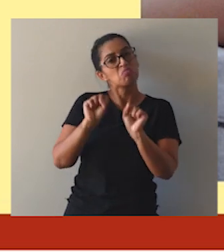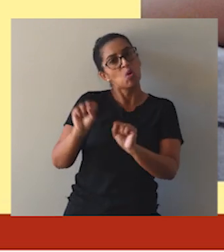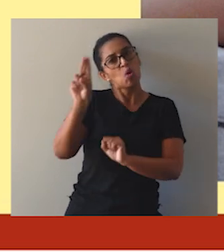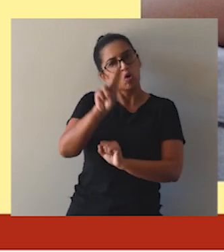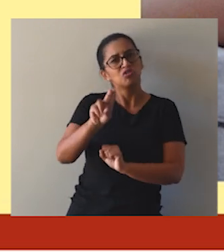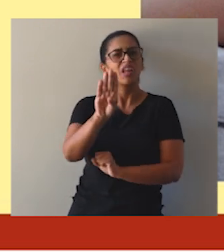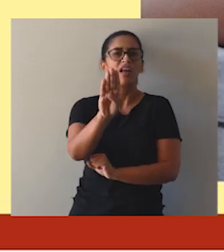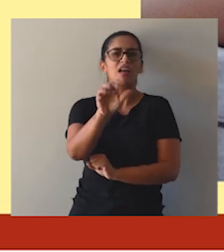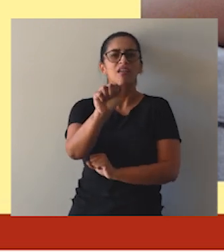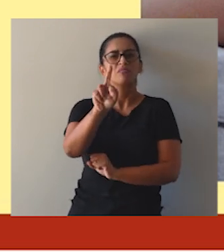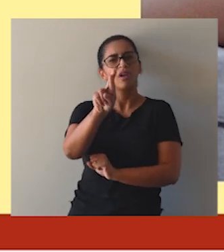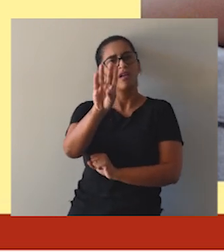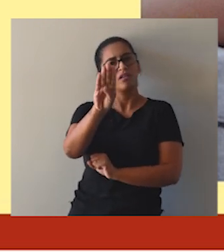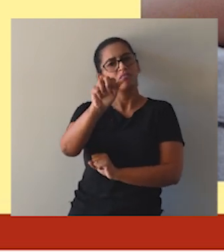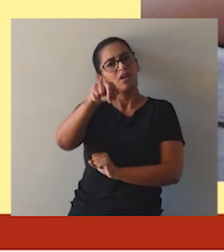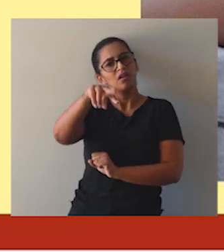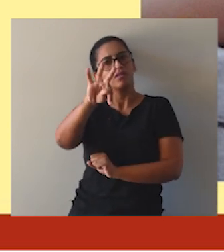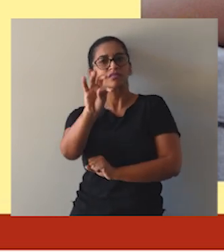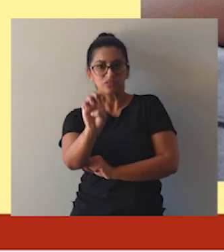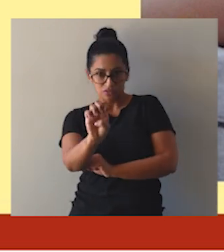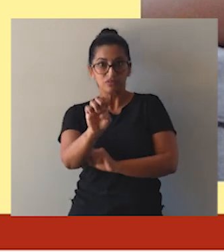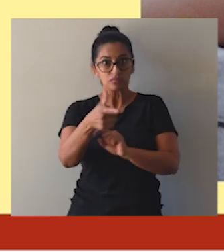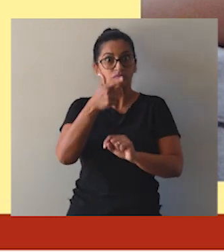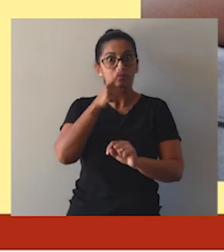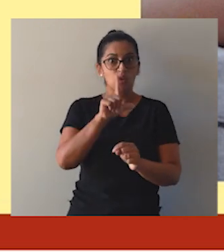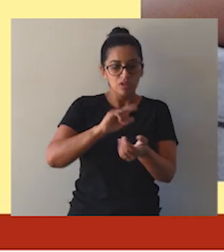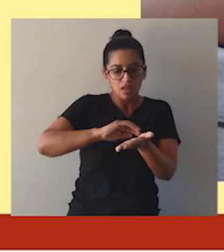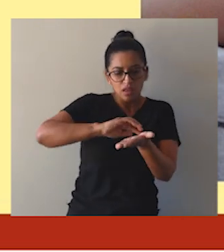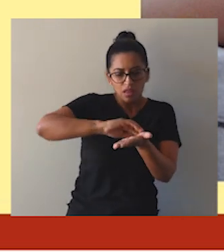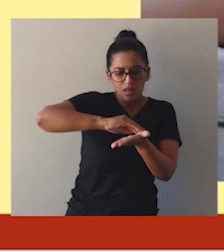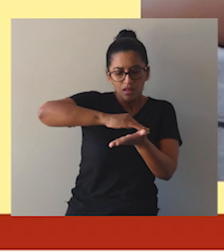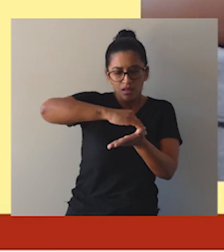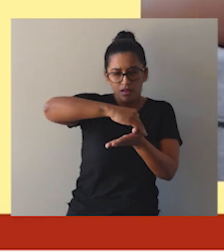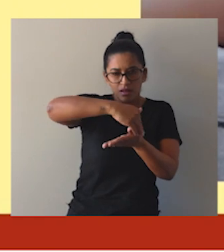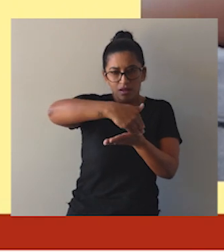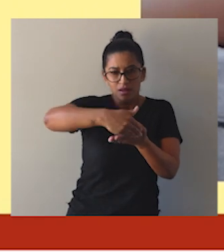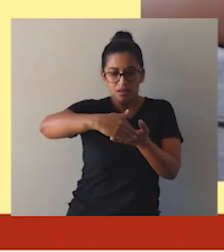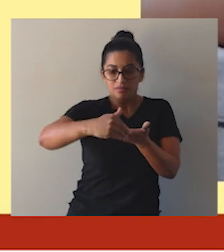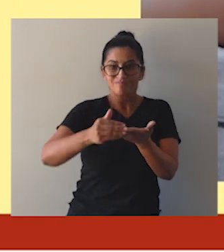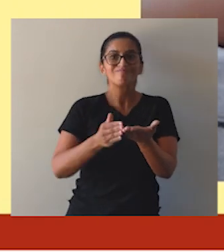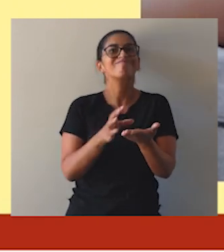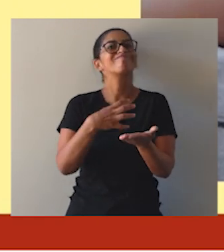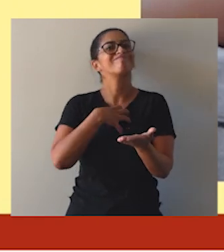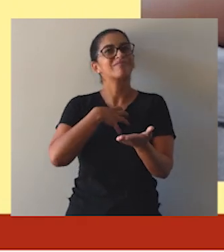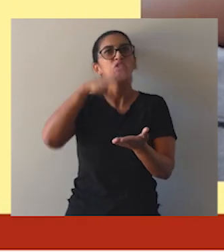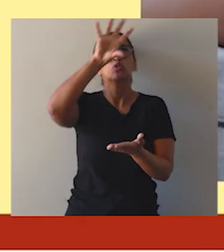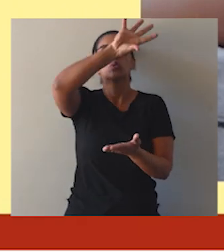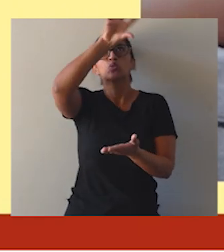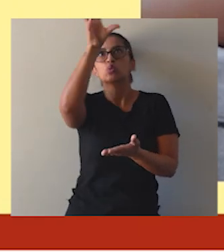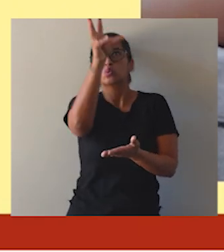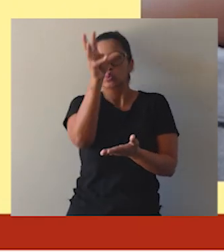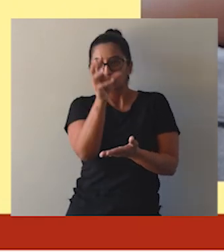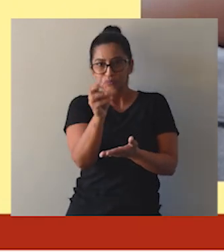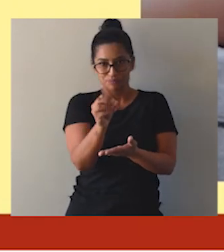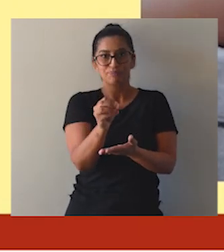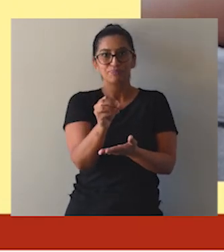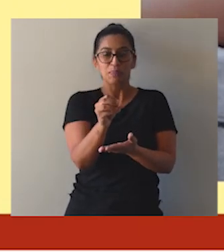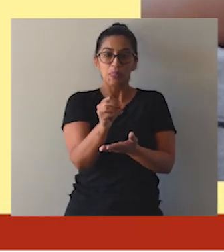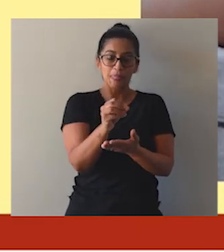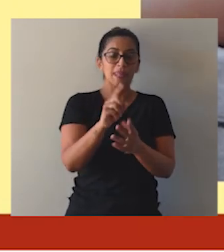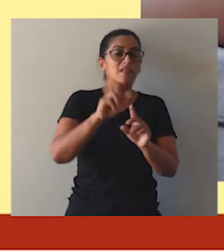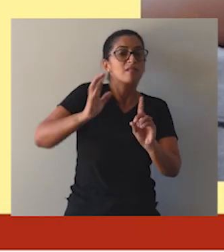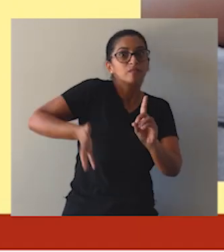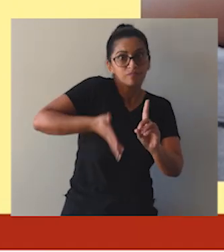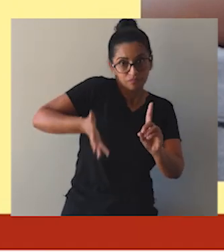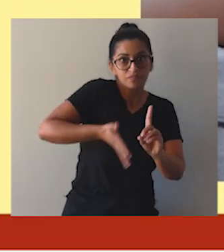criança reconhecer. Essa estimulação tátil é muito importante, que a criança vai perceber, né, as